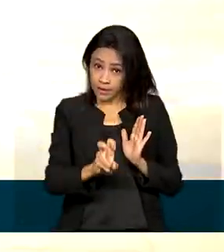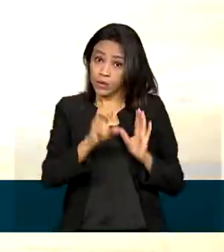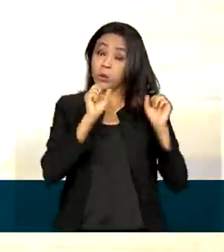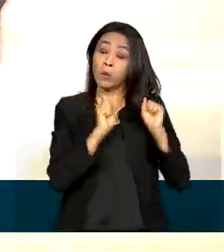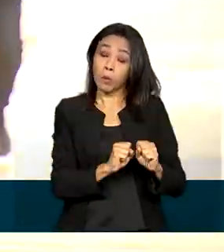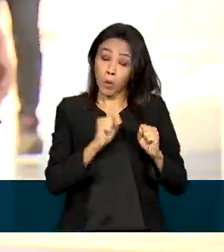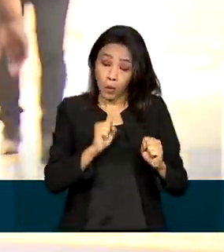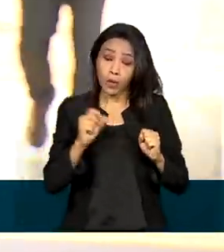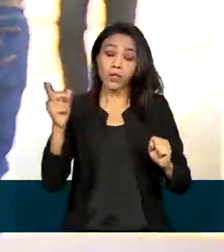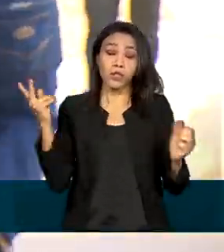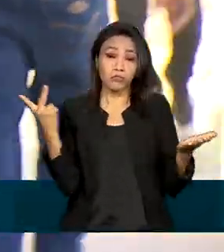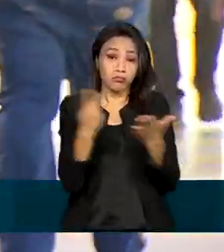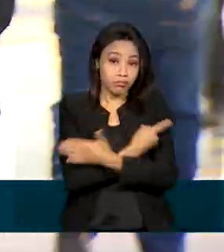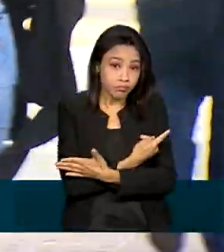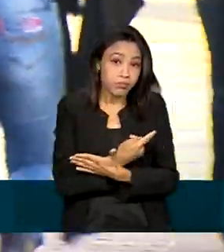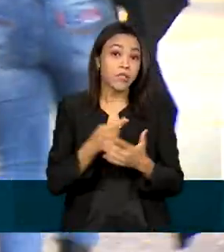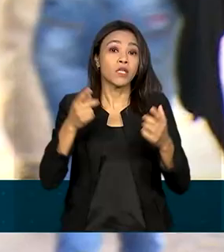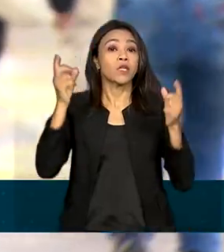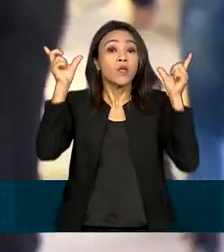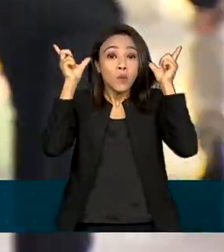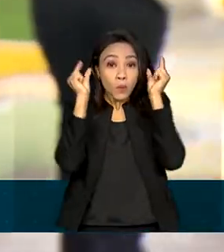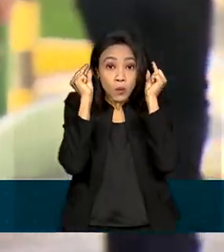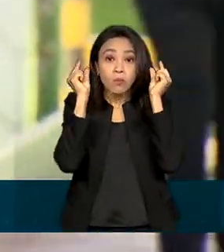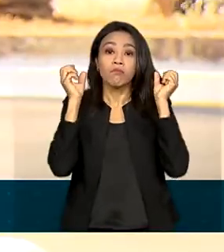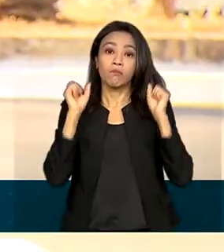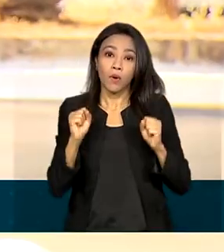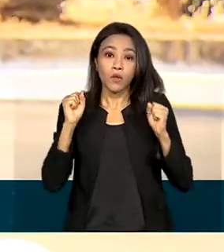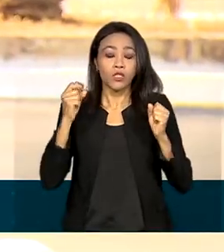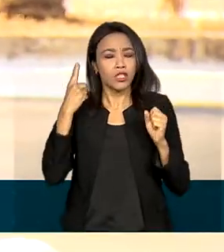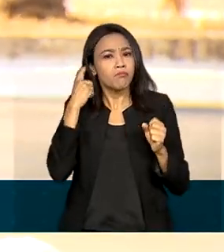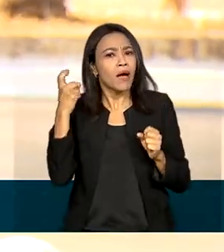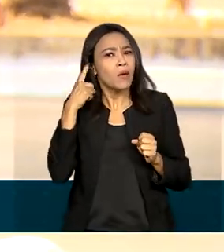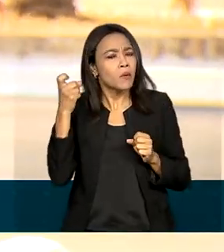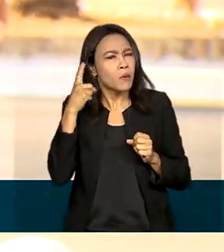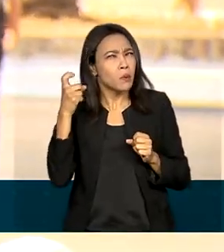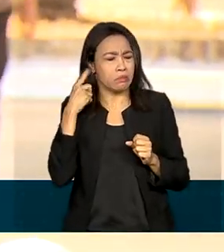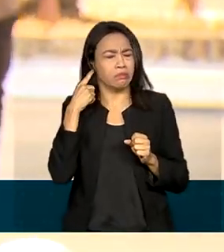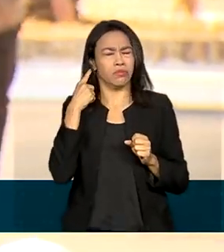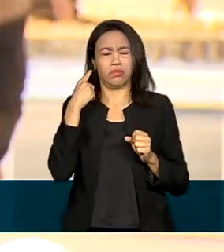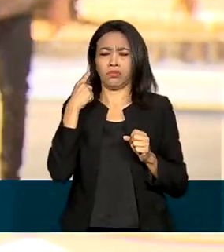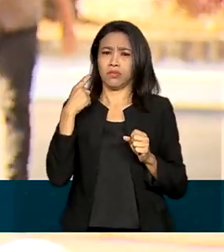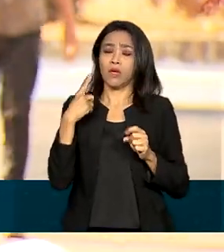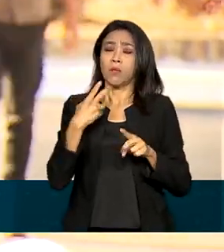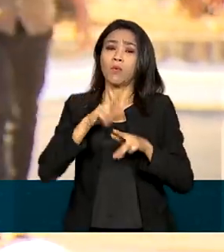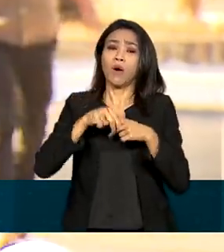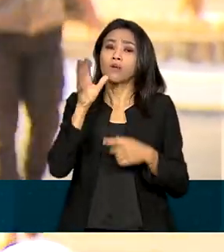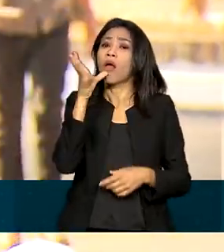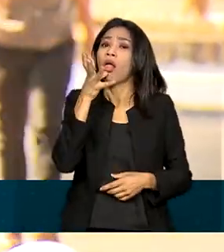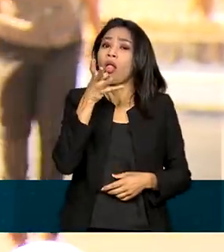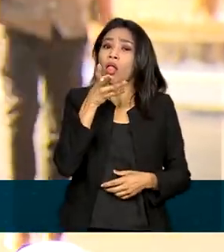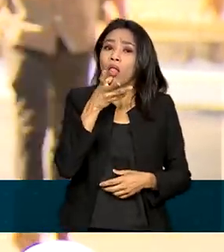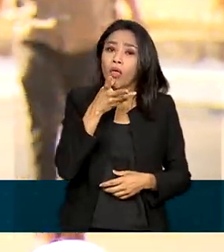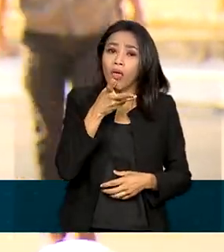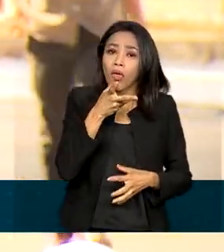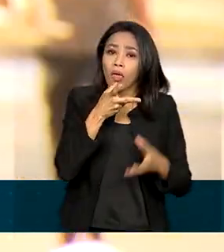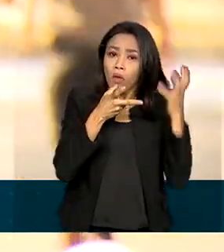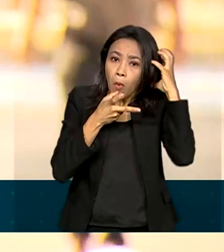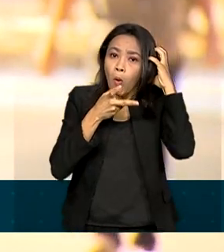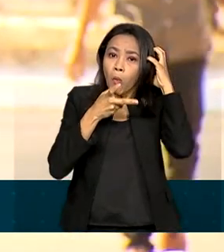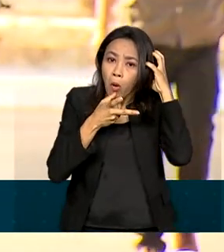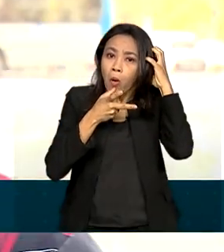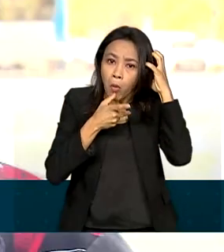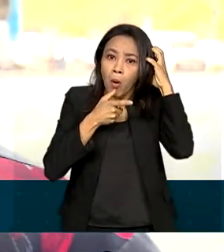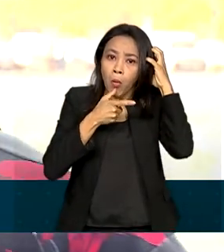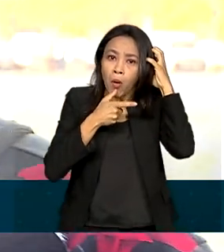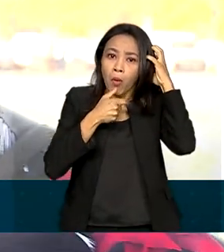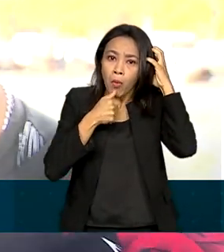desenvolver surdez precoce e zumbido no ouvido pela exposição prolongada e excessiva a ruídos